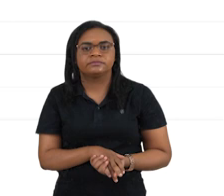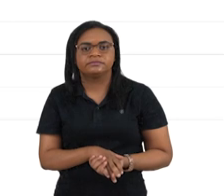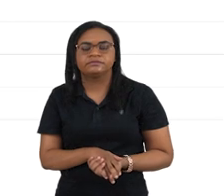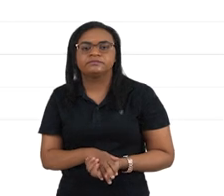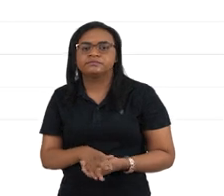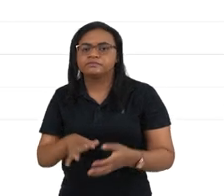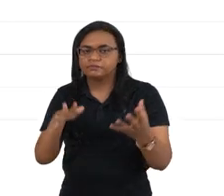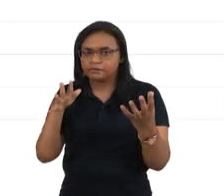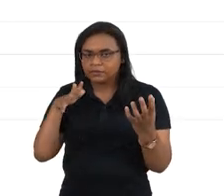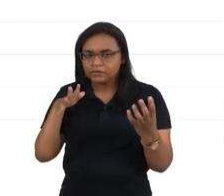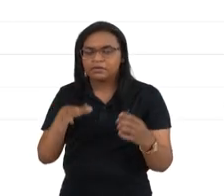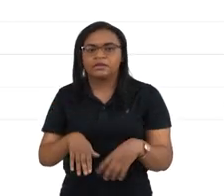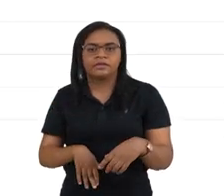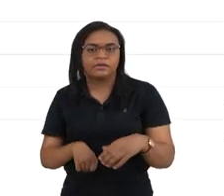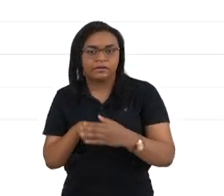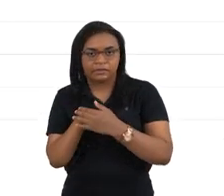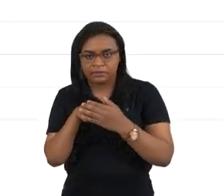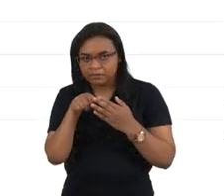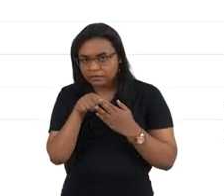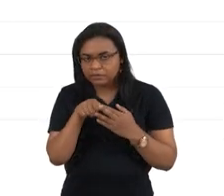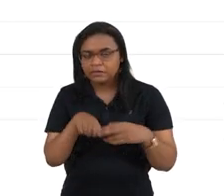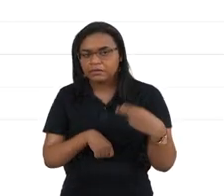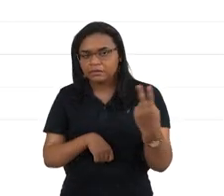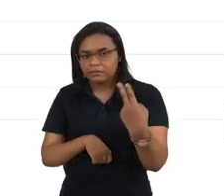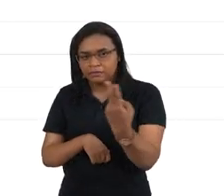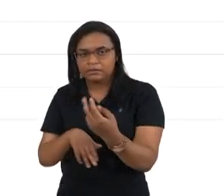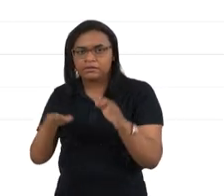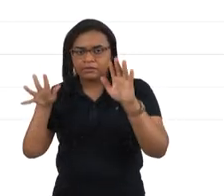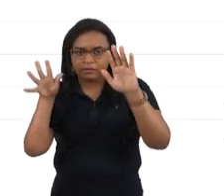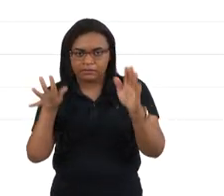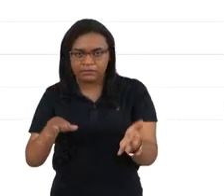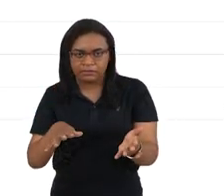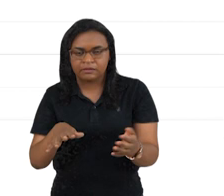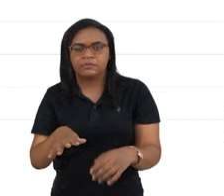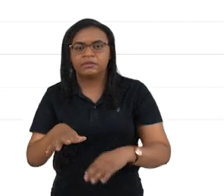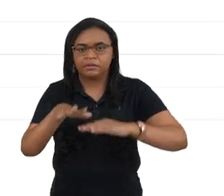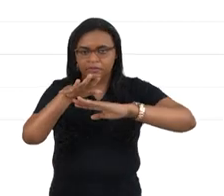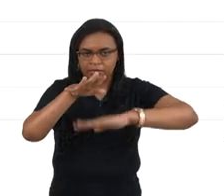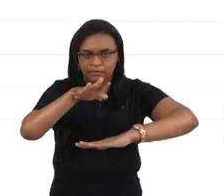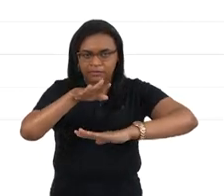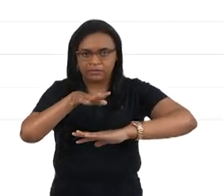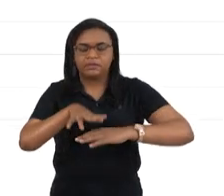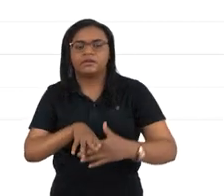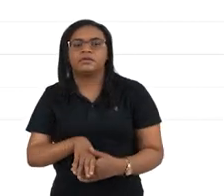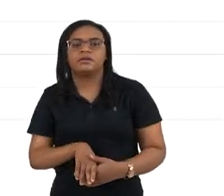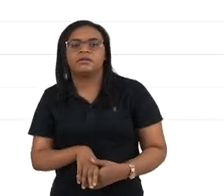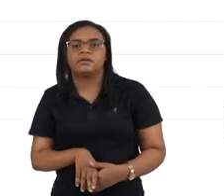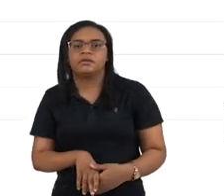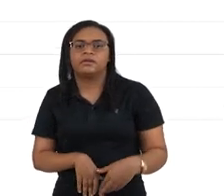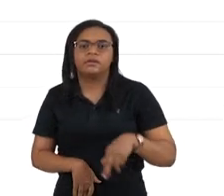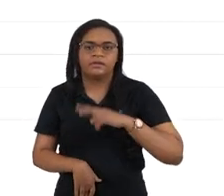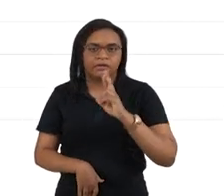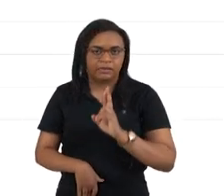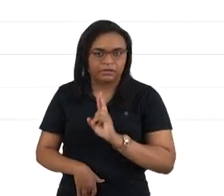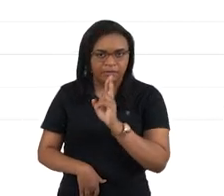E nós queremos descobrir. Então, a gente sempre isola essa grandeza aqui, ó. Ela já permanece aqui embaixo. Aí, a gente vai relacionar com